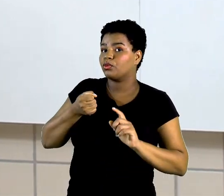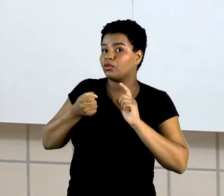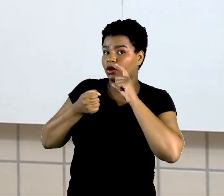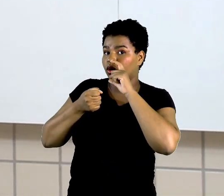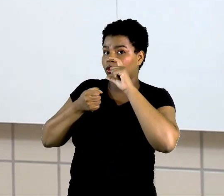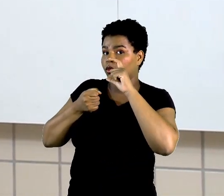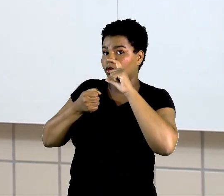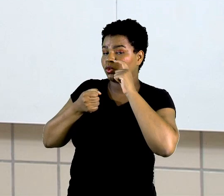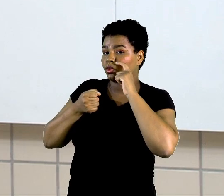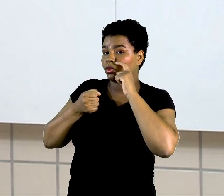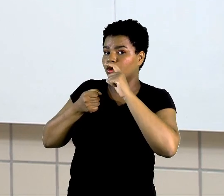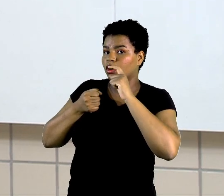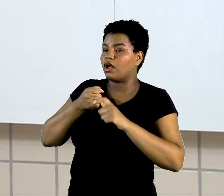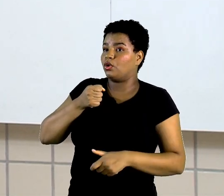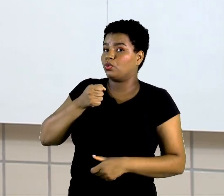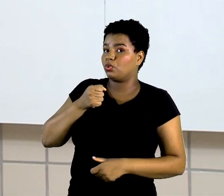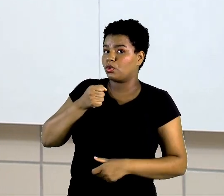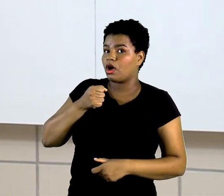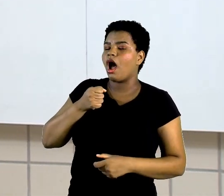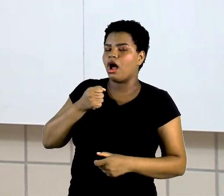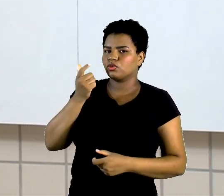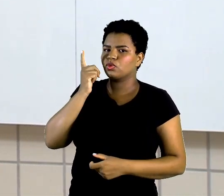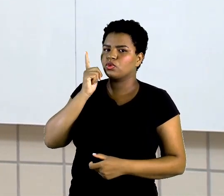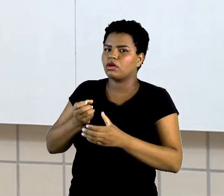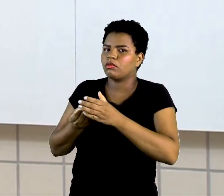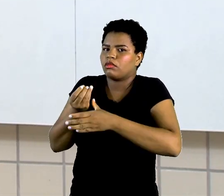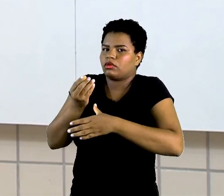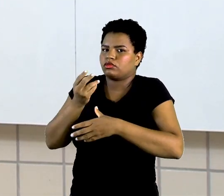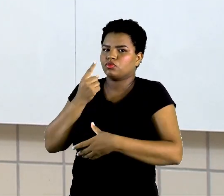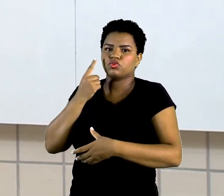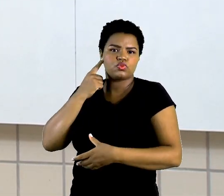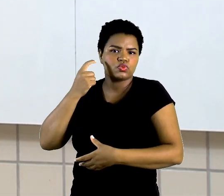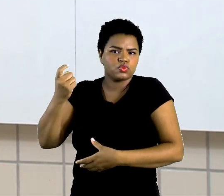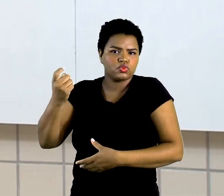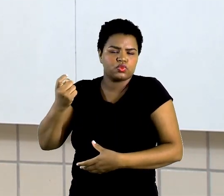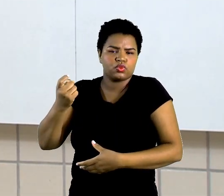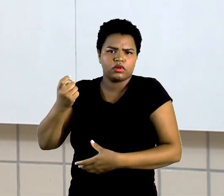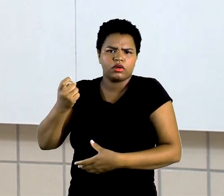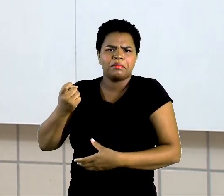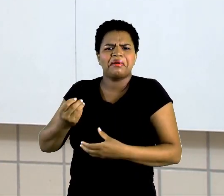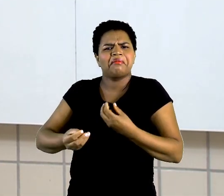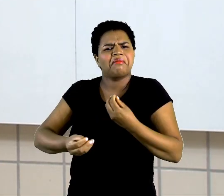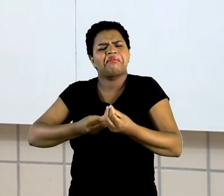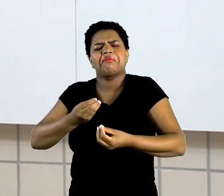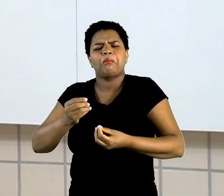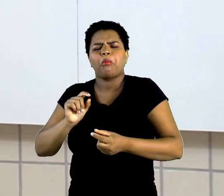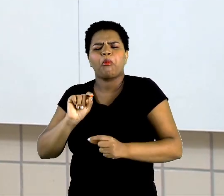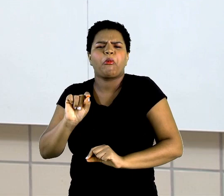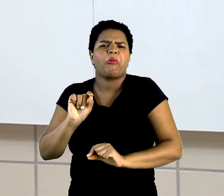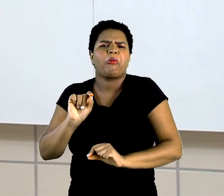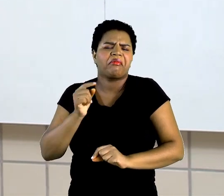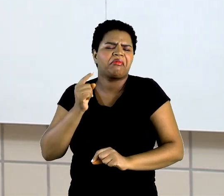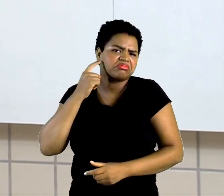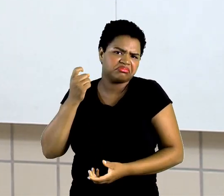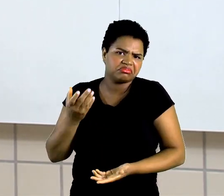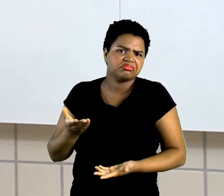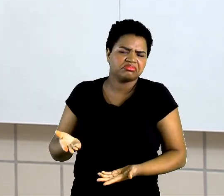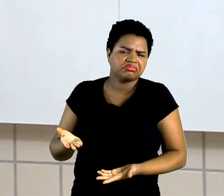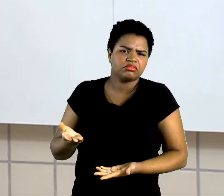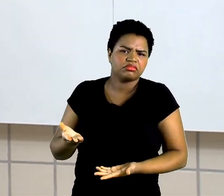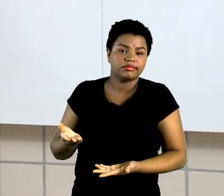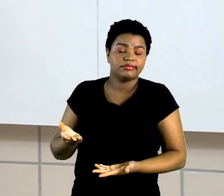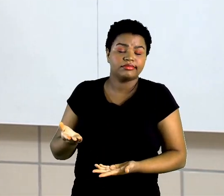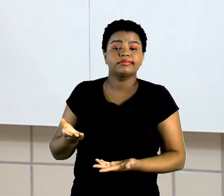vou produzir um som. Mas, professora, que som é esse? Esse som, ele